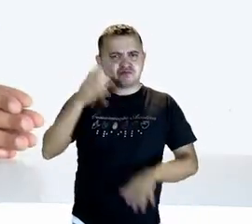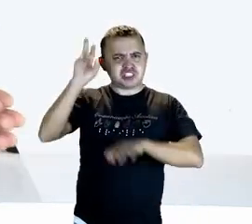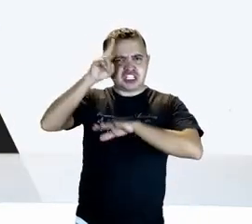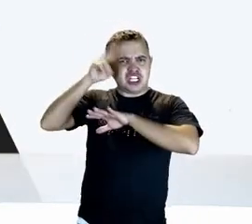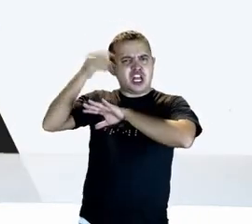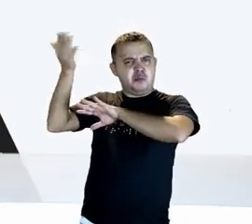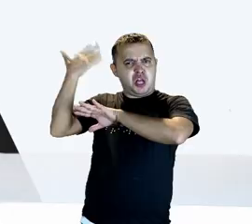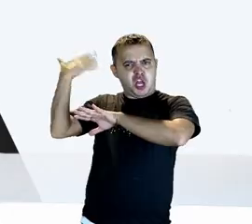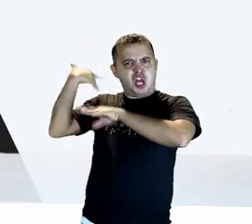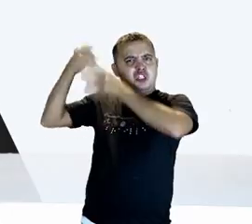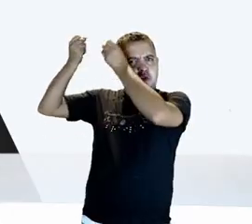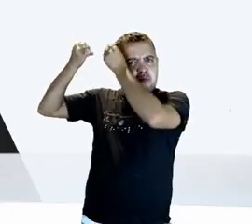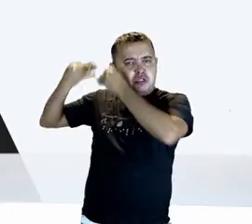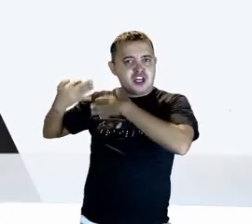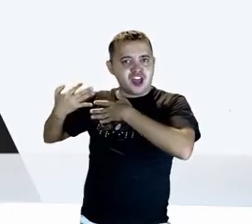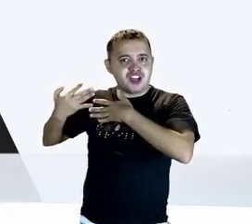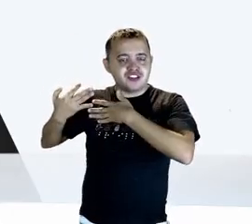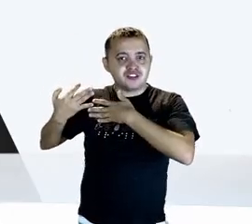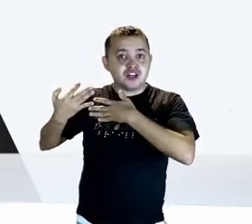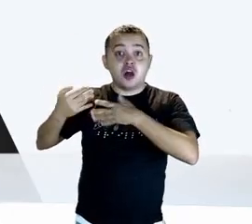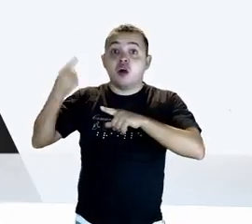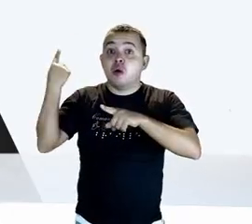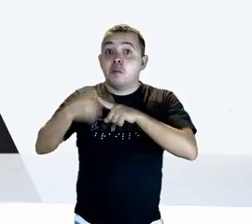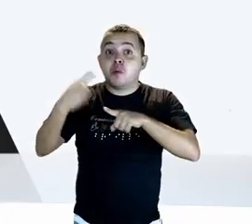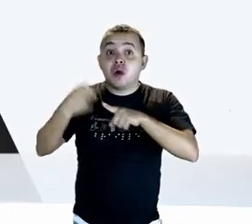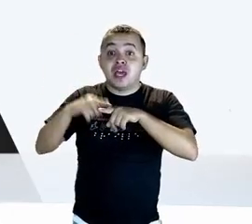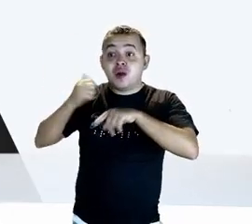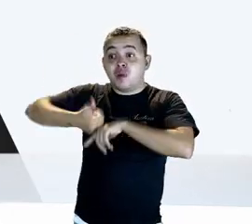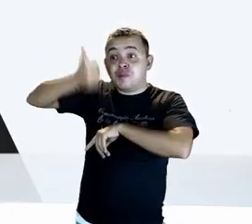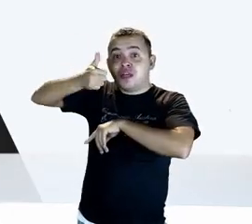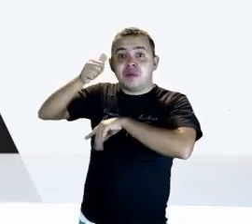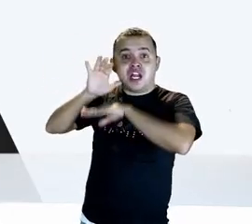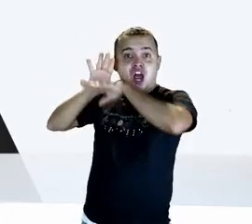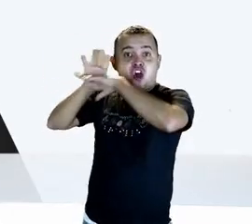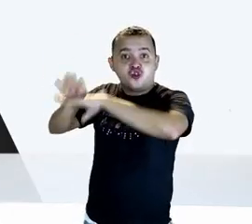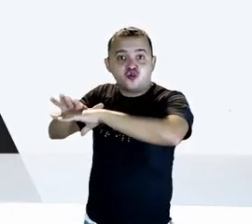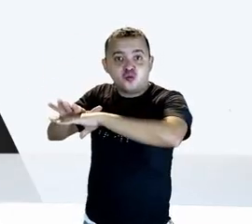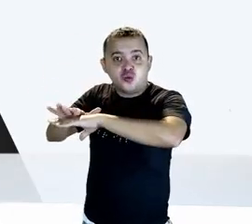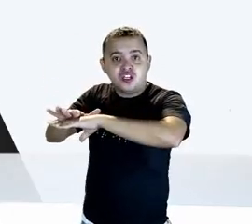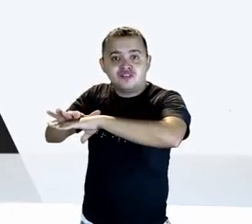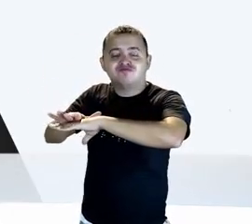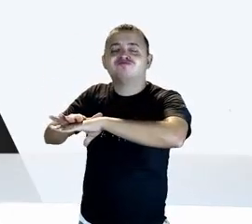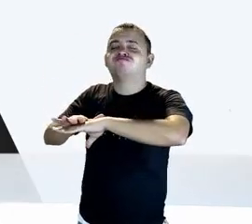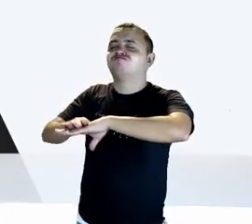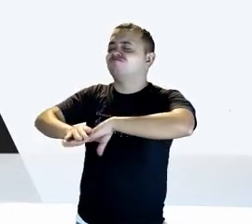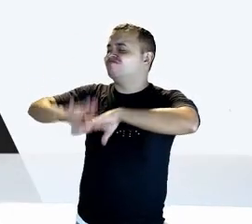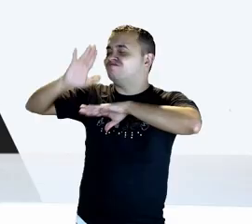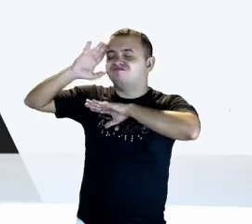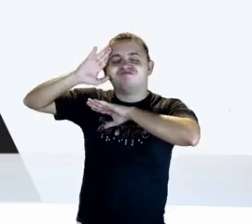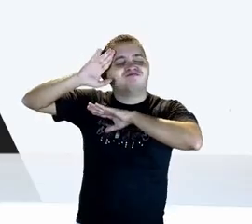aulas anteriores. Estou reforçando aqui agora, porque os primeiros socorros, eles podem ser